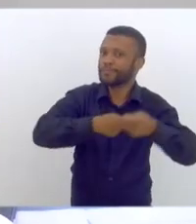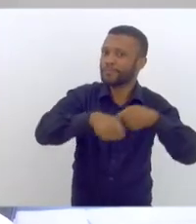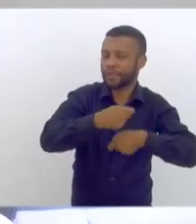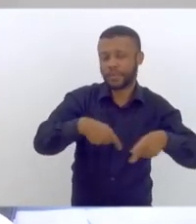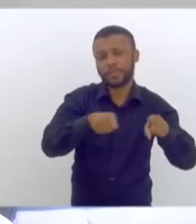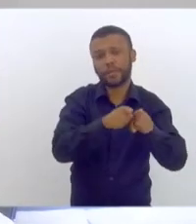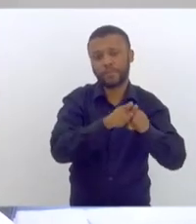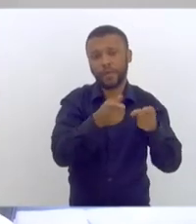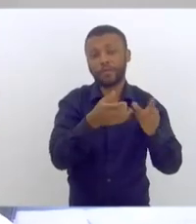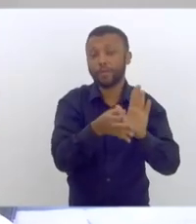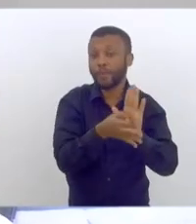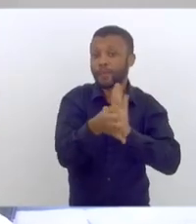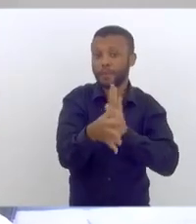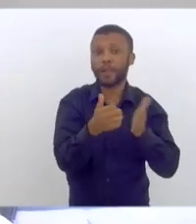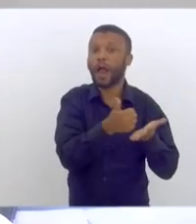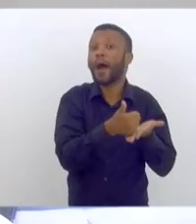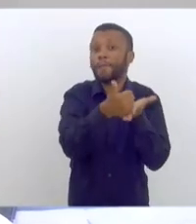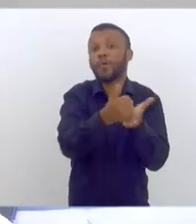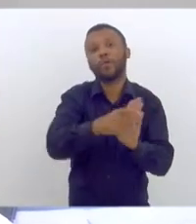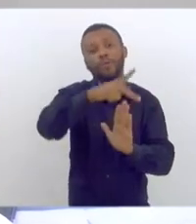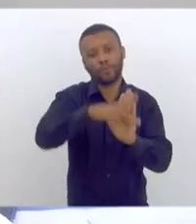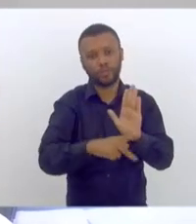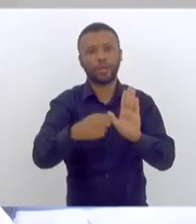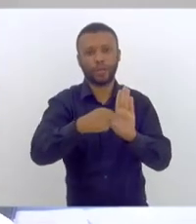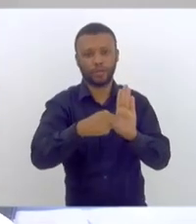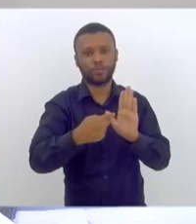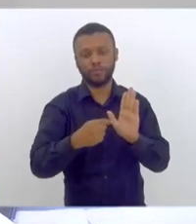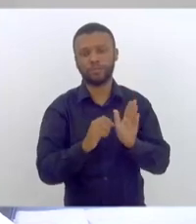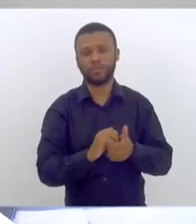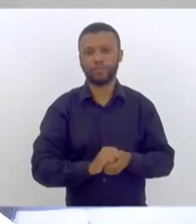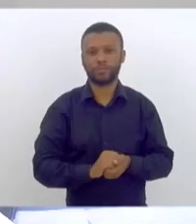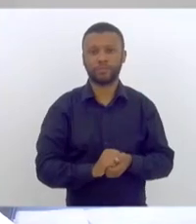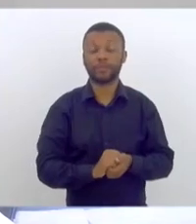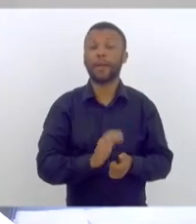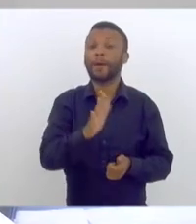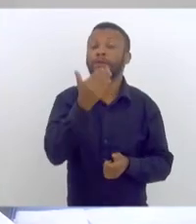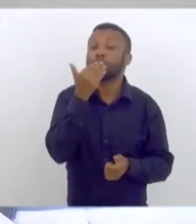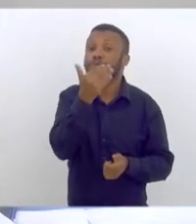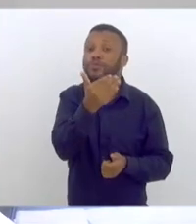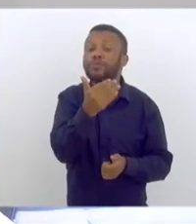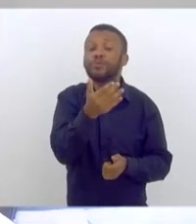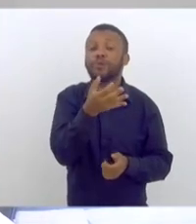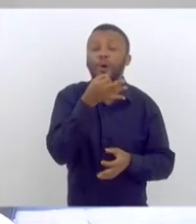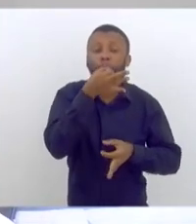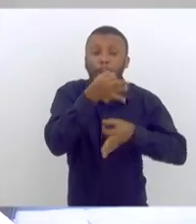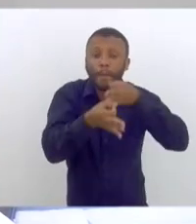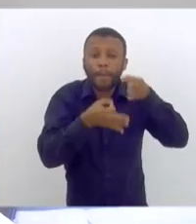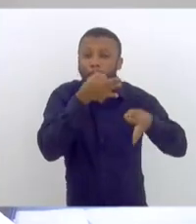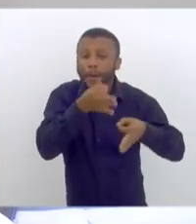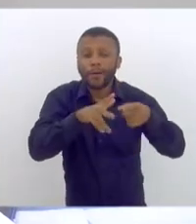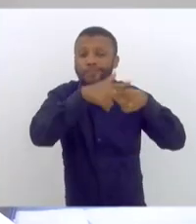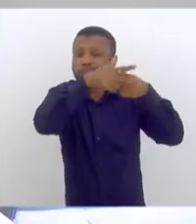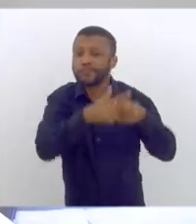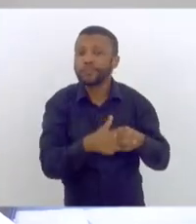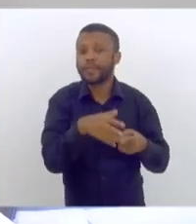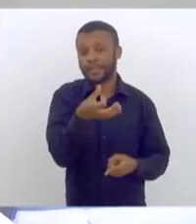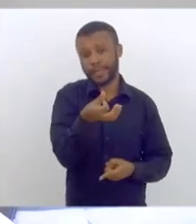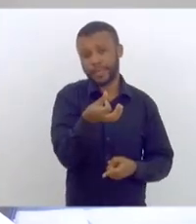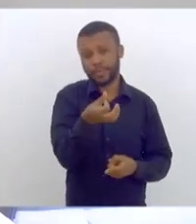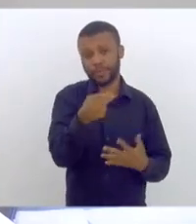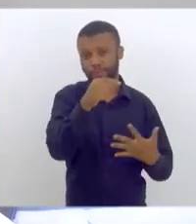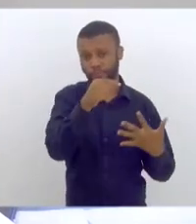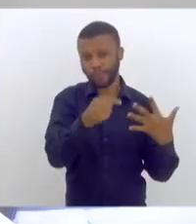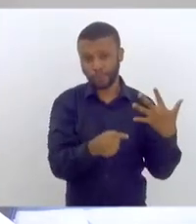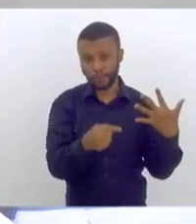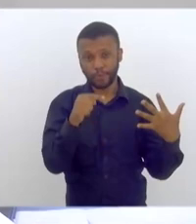favorável com seis emendas essas